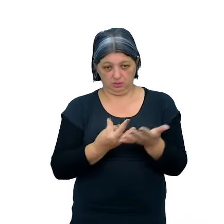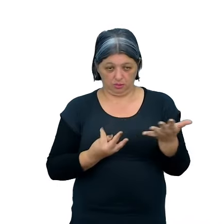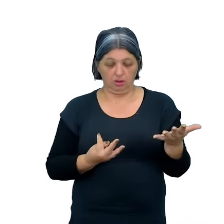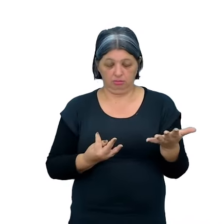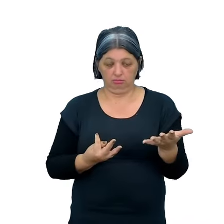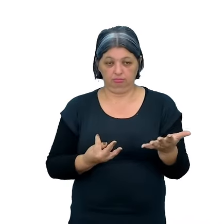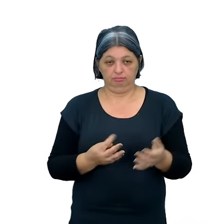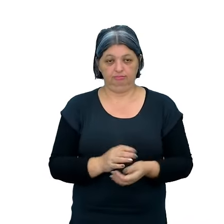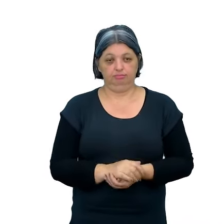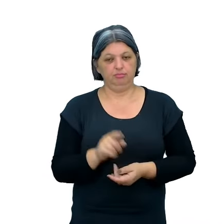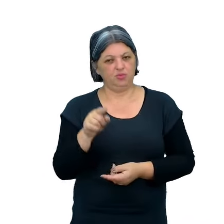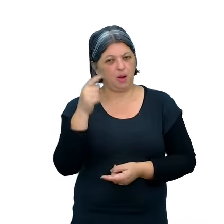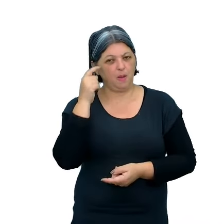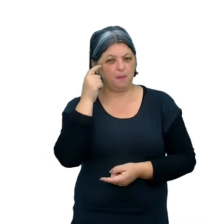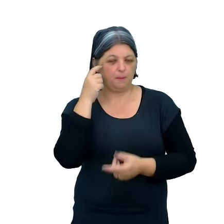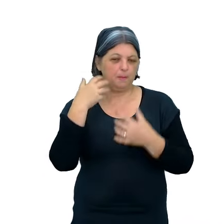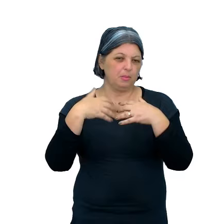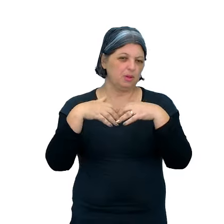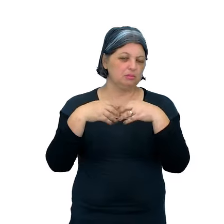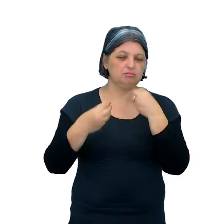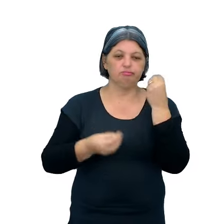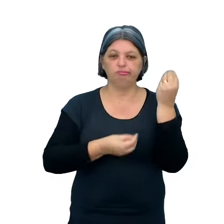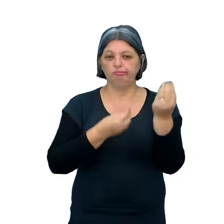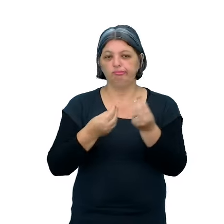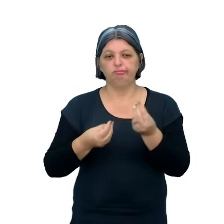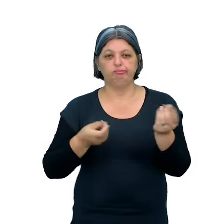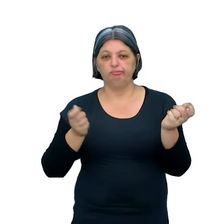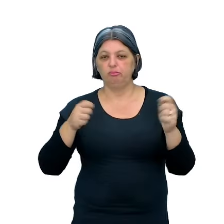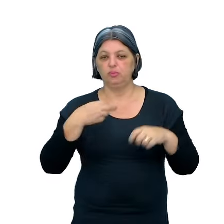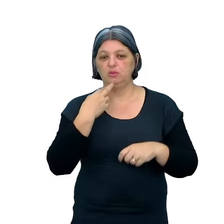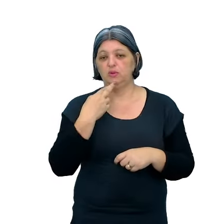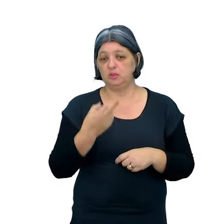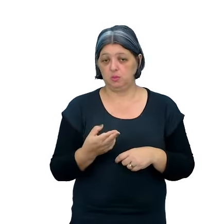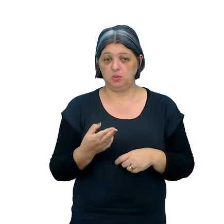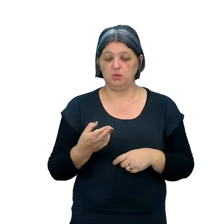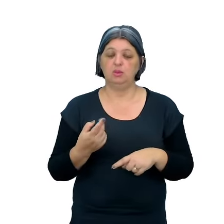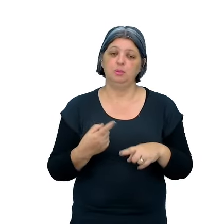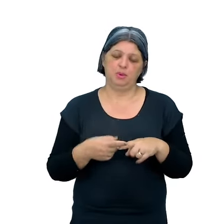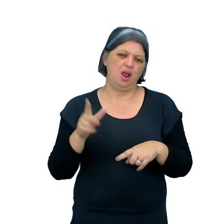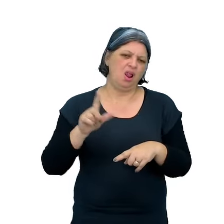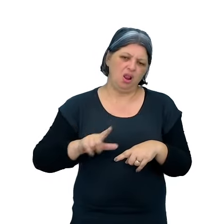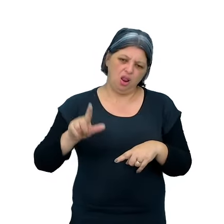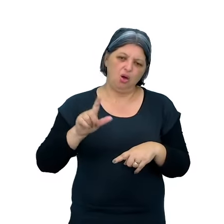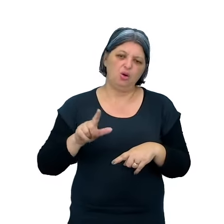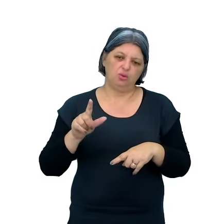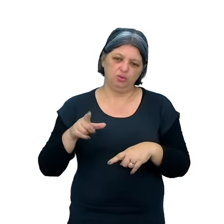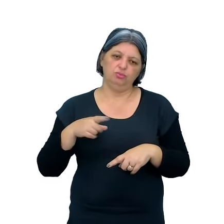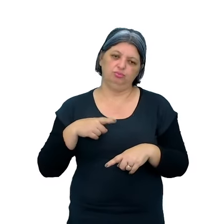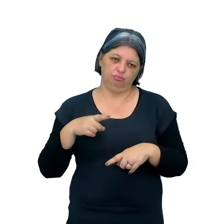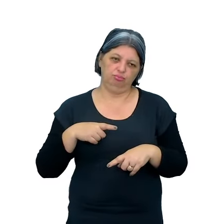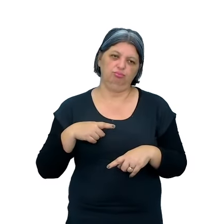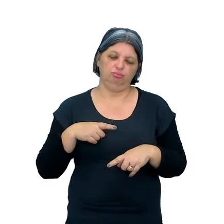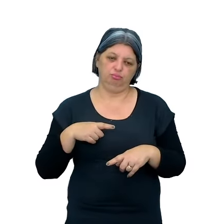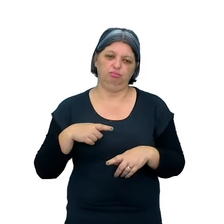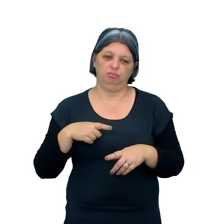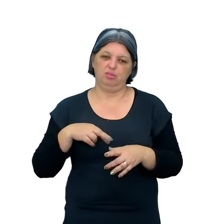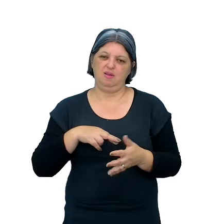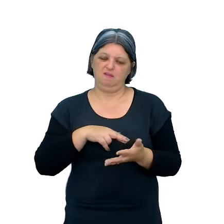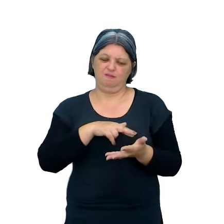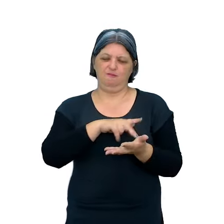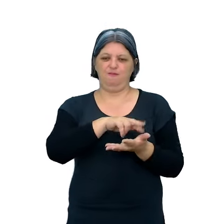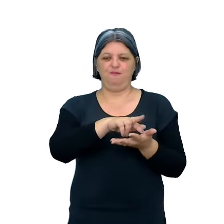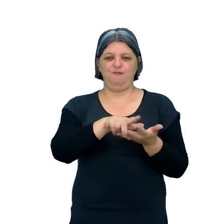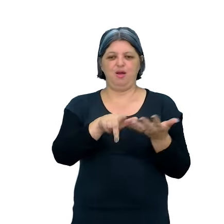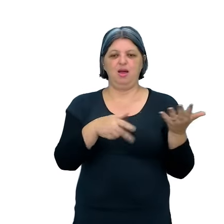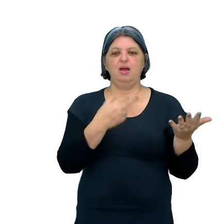vamos aqui pensar numa possível resposta, porque é óbvio que os professores terão muitas